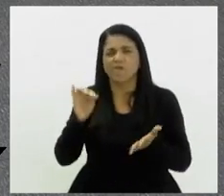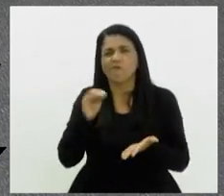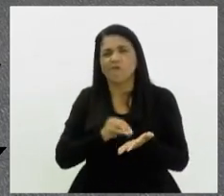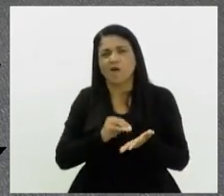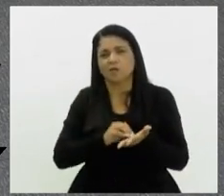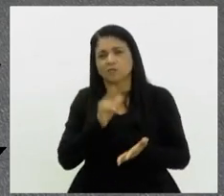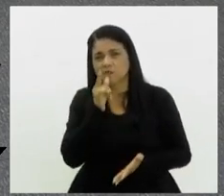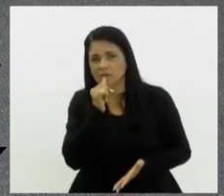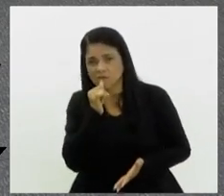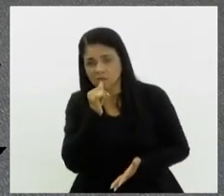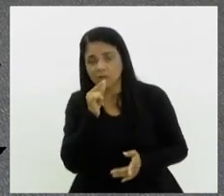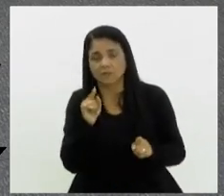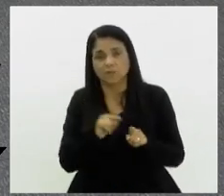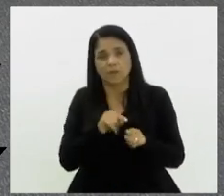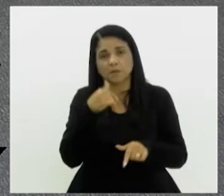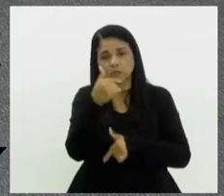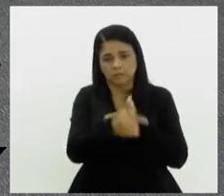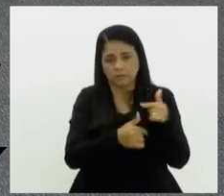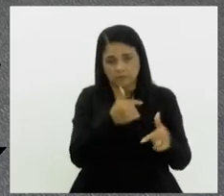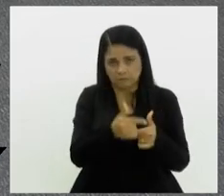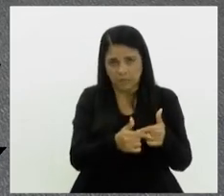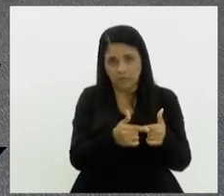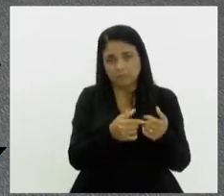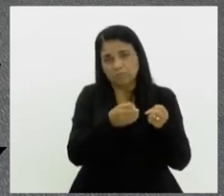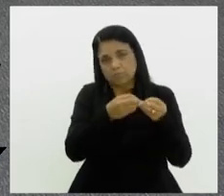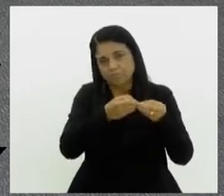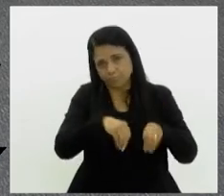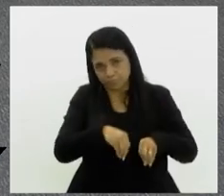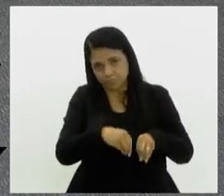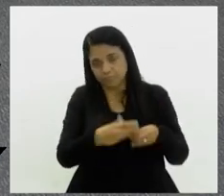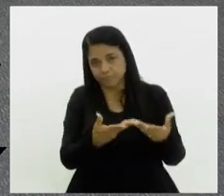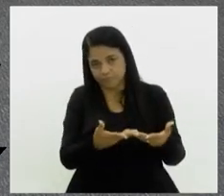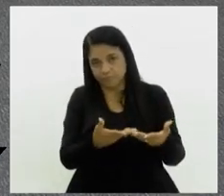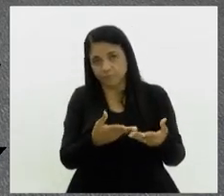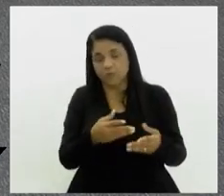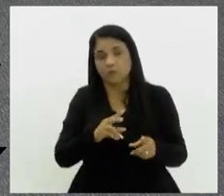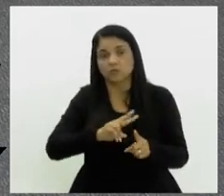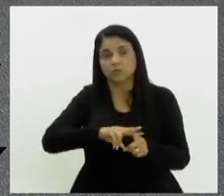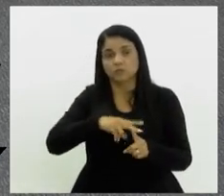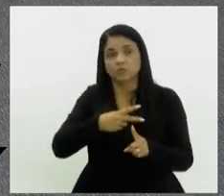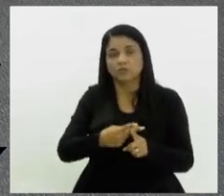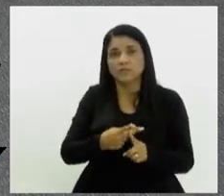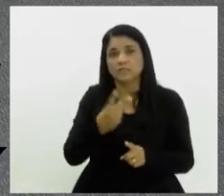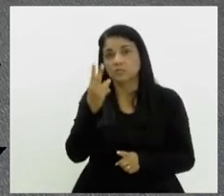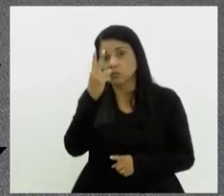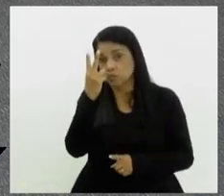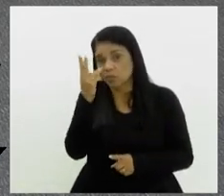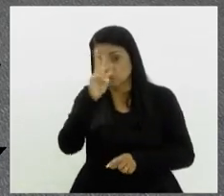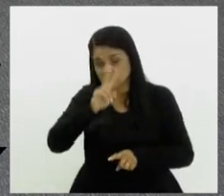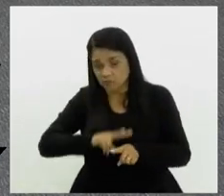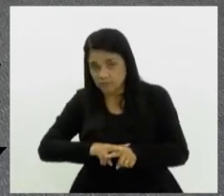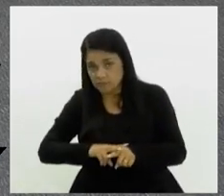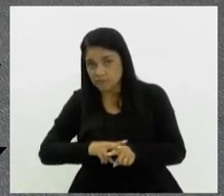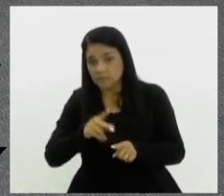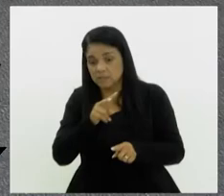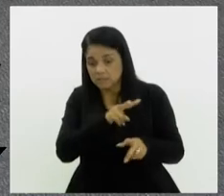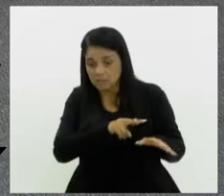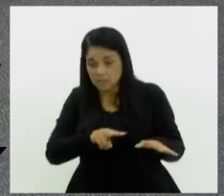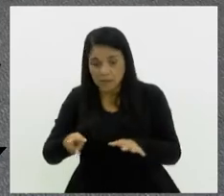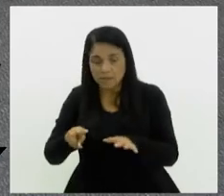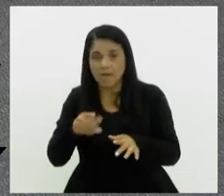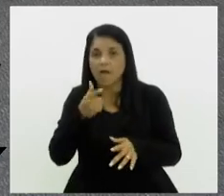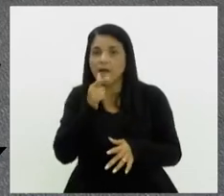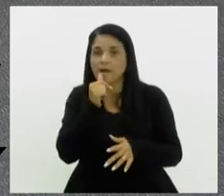precário e com a falta d'água. Serviço precário que muitas das vezes é duas vezes na semana que você vai ter o acesso